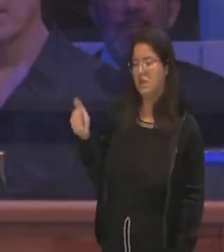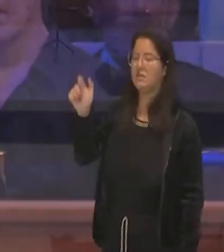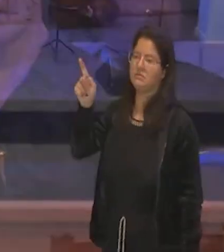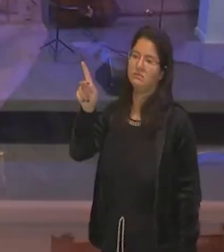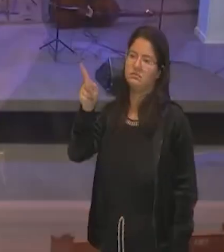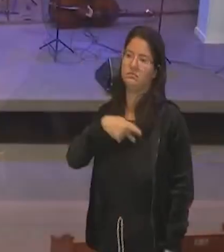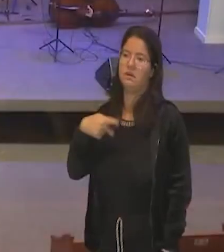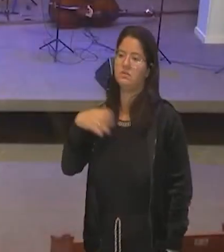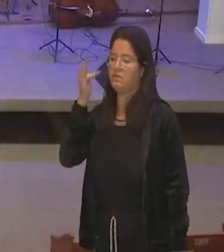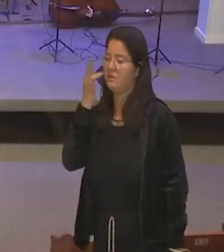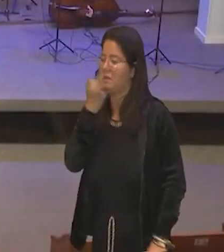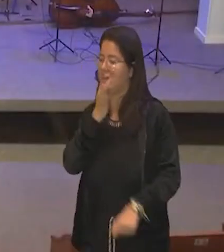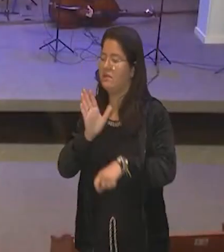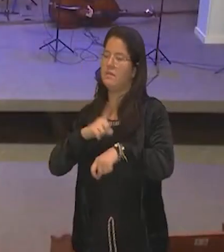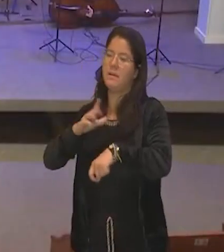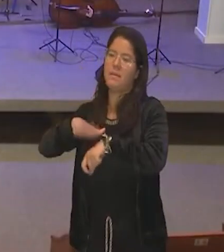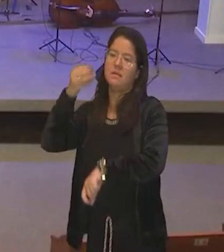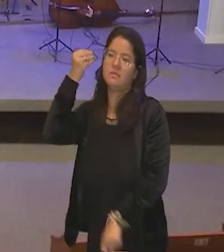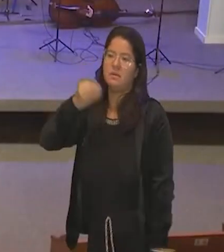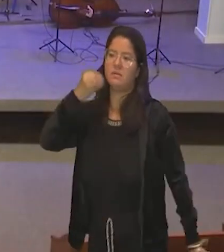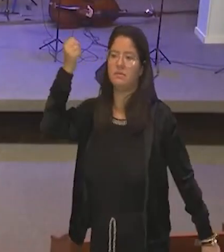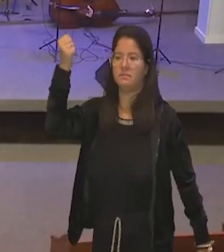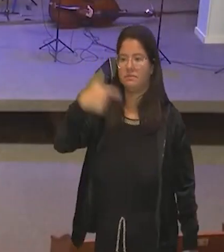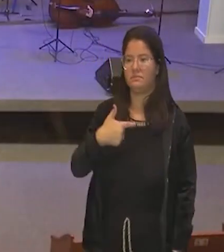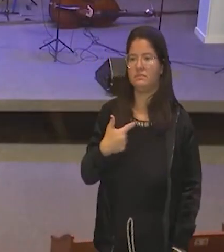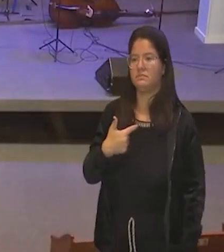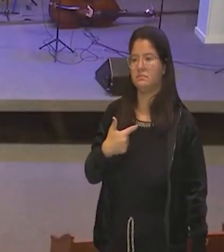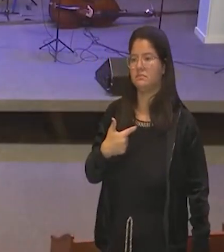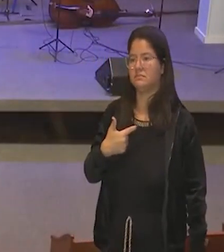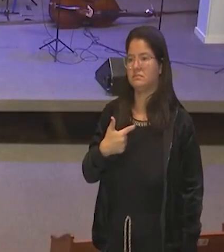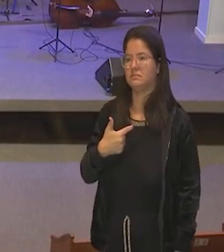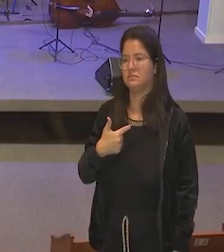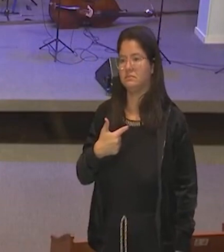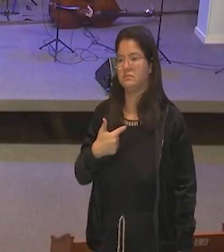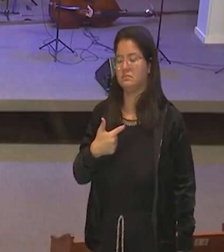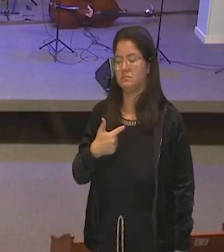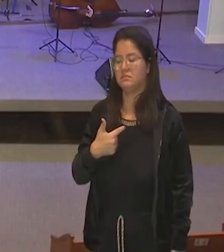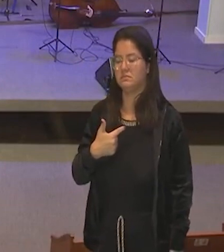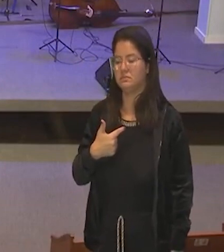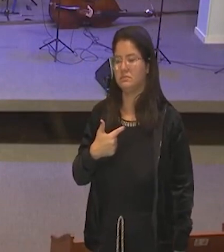que eu, até onde eu saiba, pastor, no meio nosso, simples,